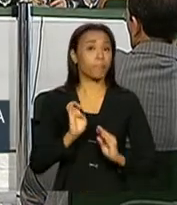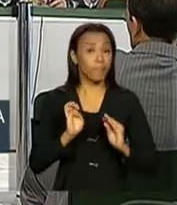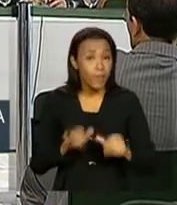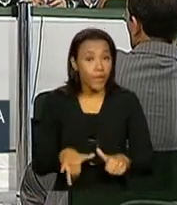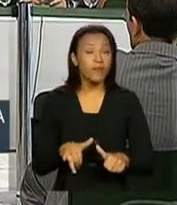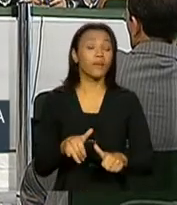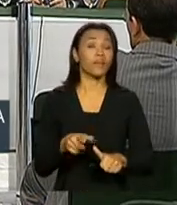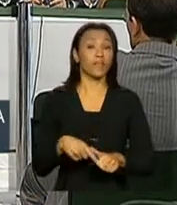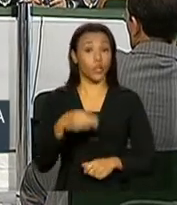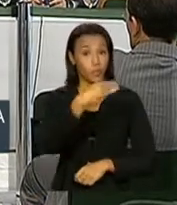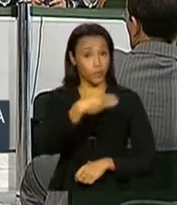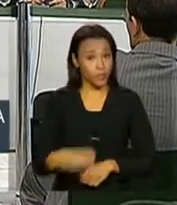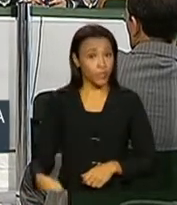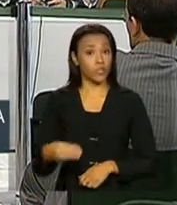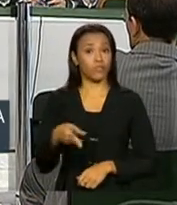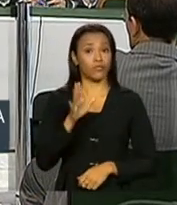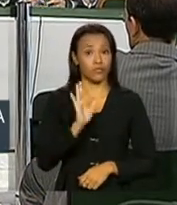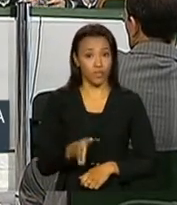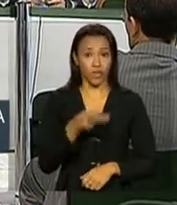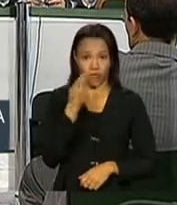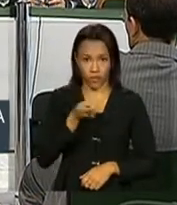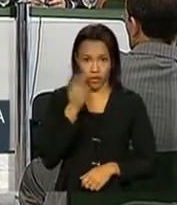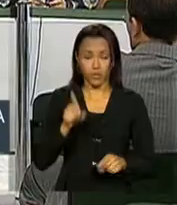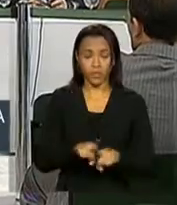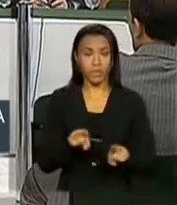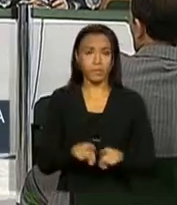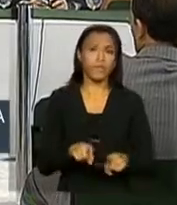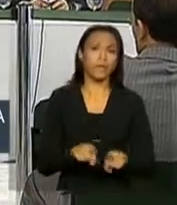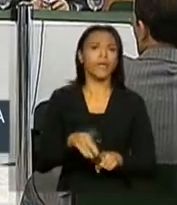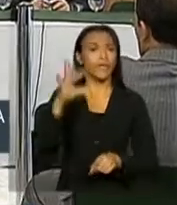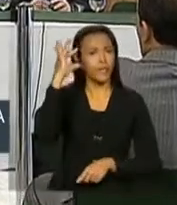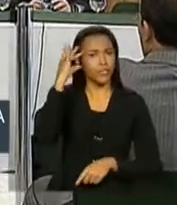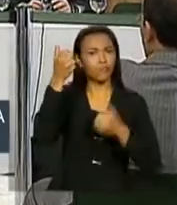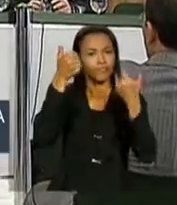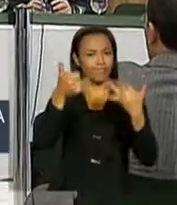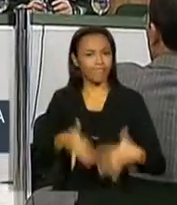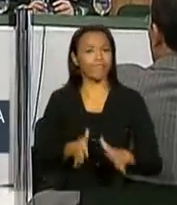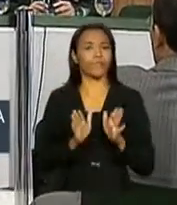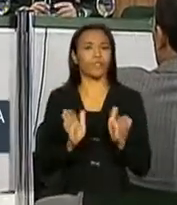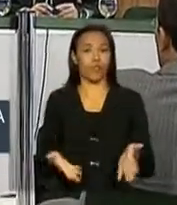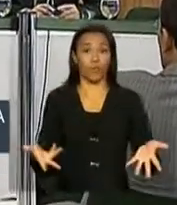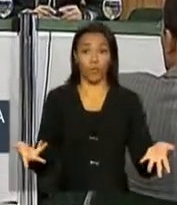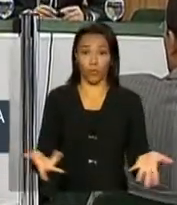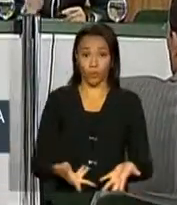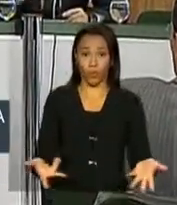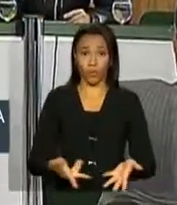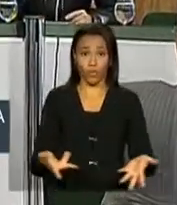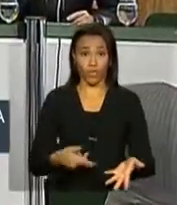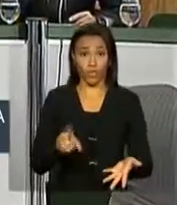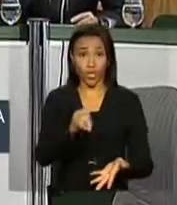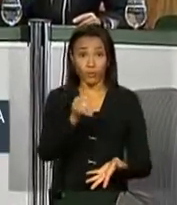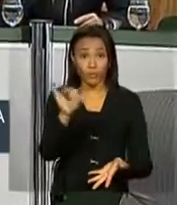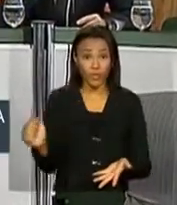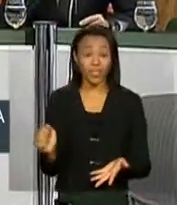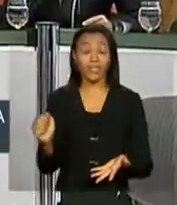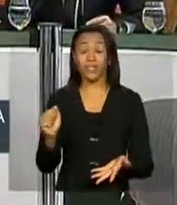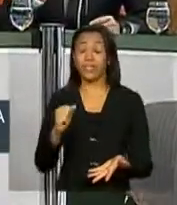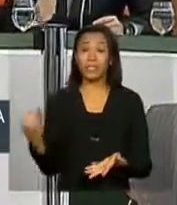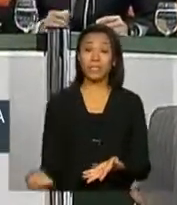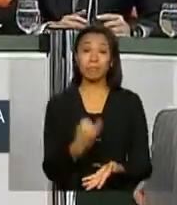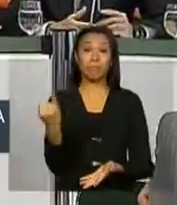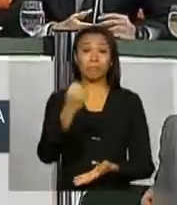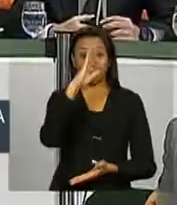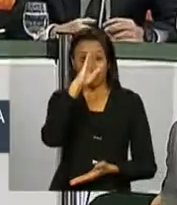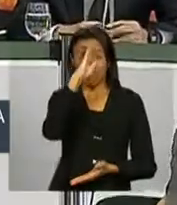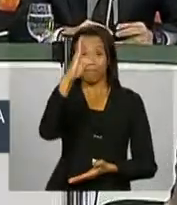o que o ministro apresentou e a presidente apresentou. Na verdade, hoje é um dia histórico pelo